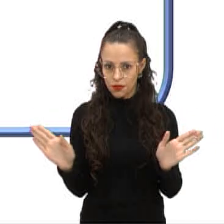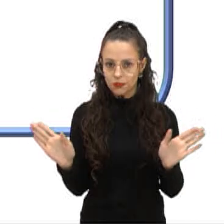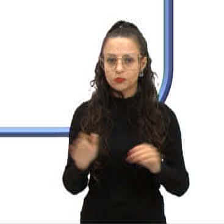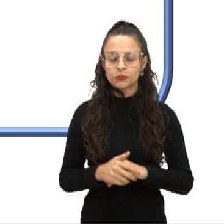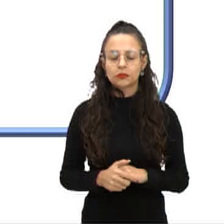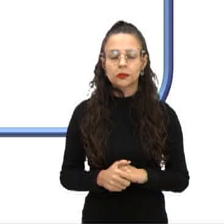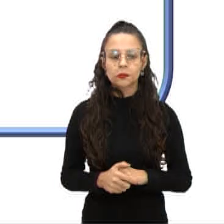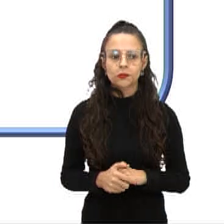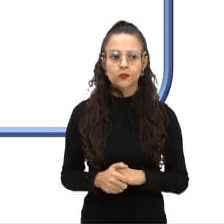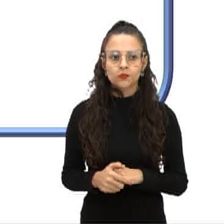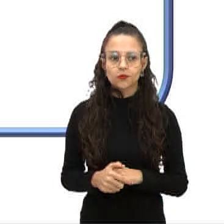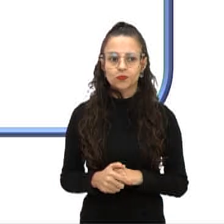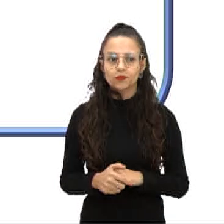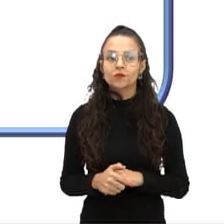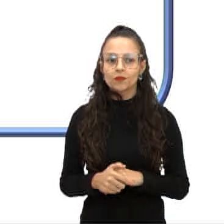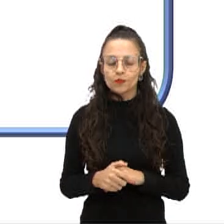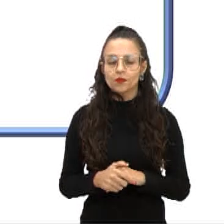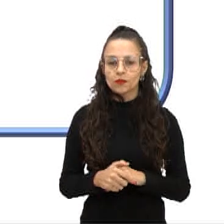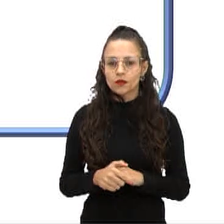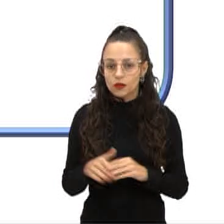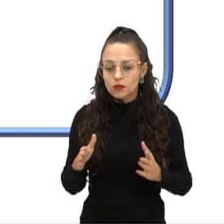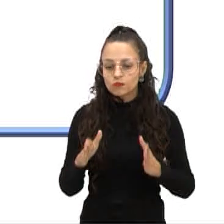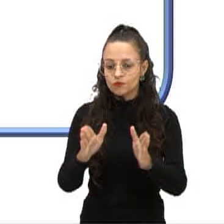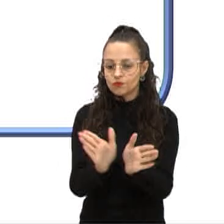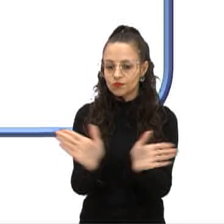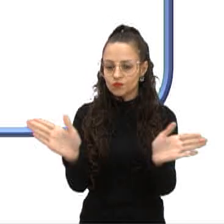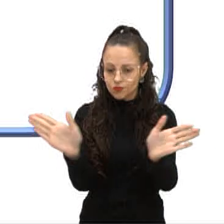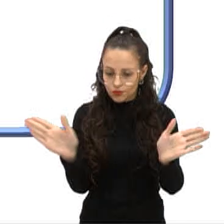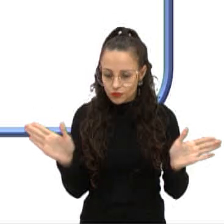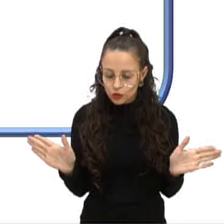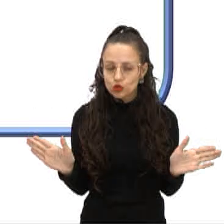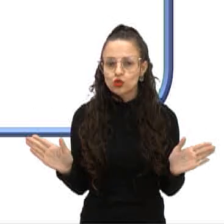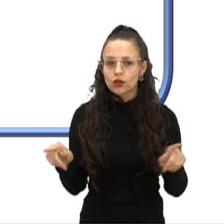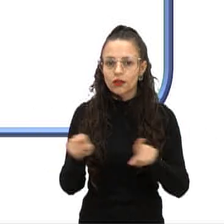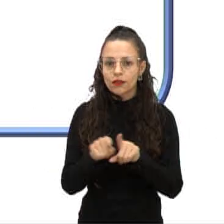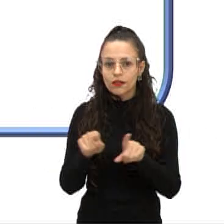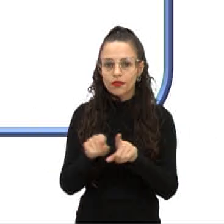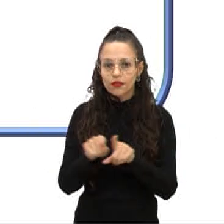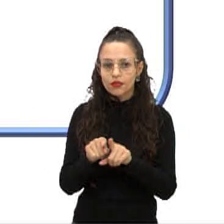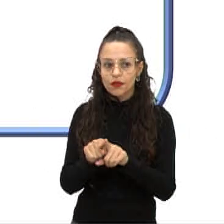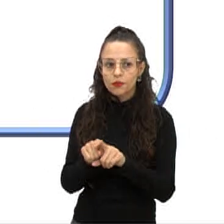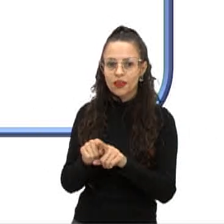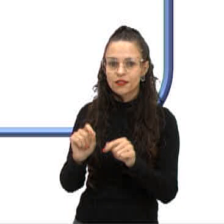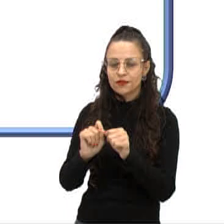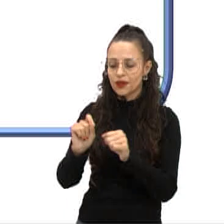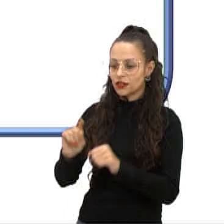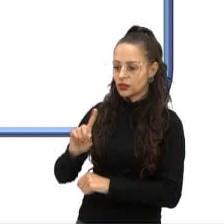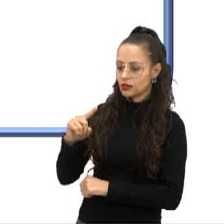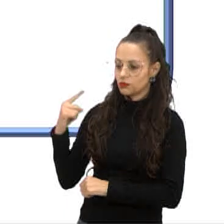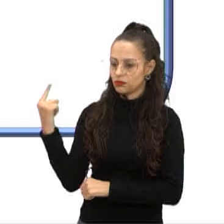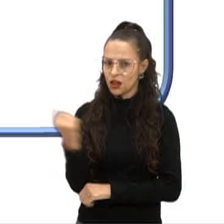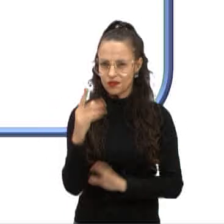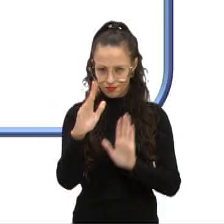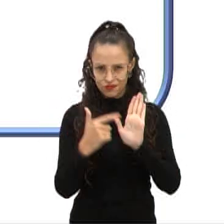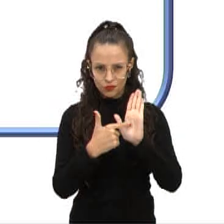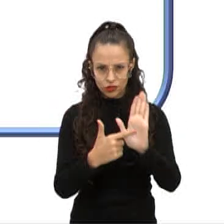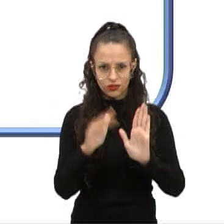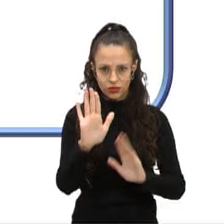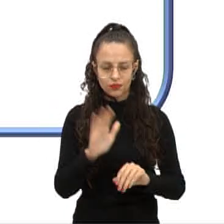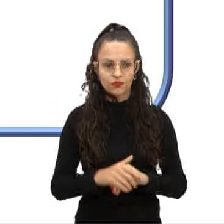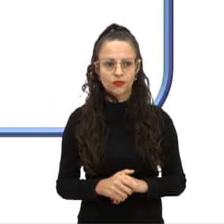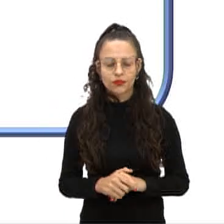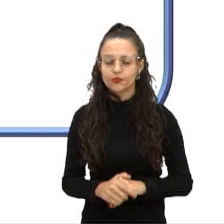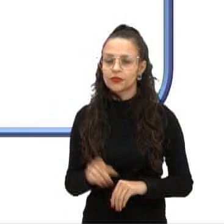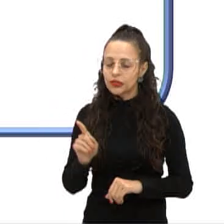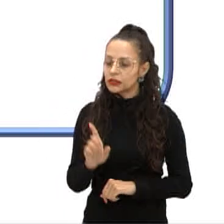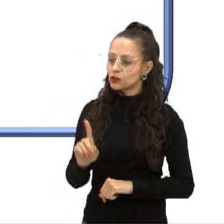Star Wars, tá? A igreja, e segue acompanhando a curvatura da abside, né? Você vai ver, eu já vou mostrar para vocês.